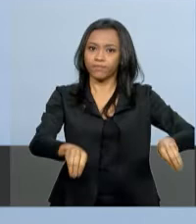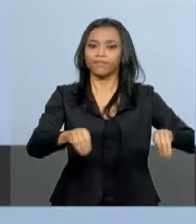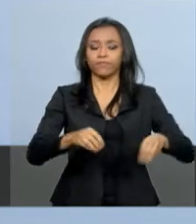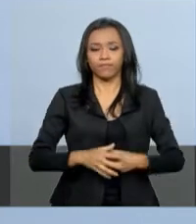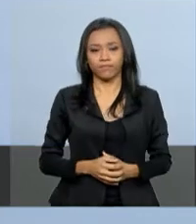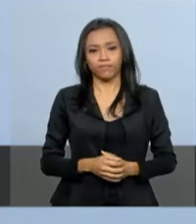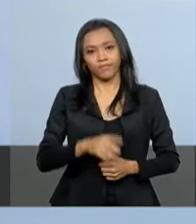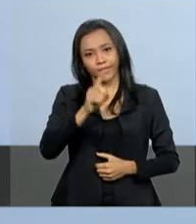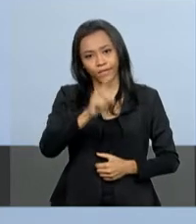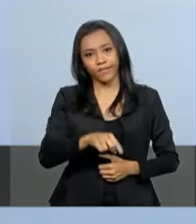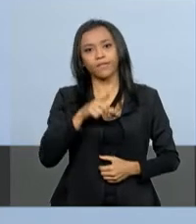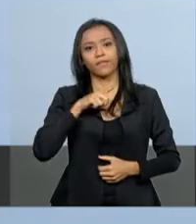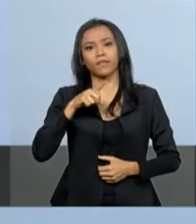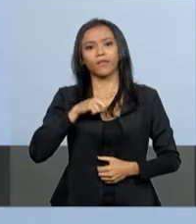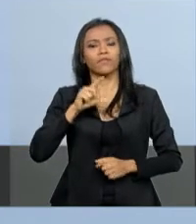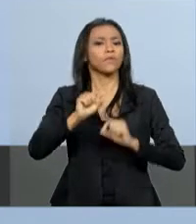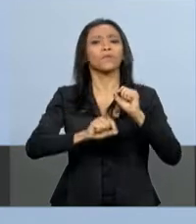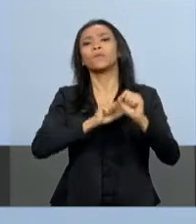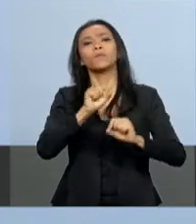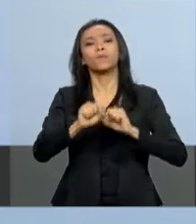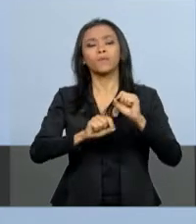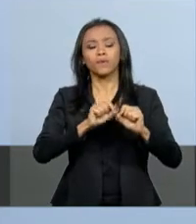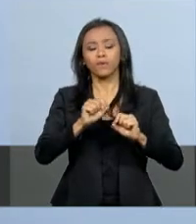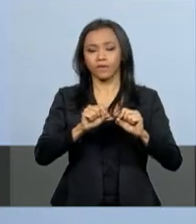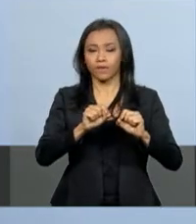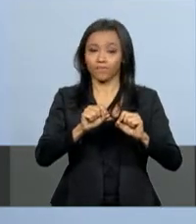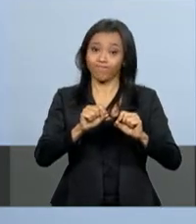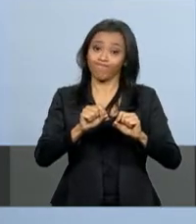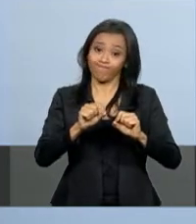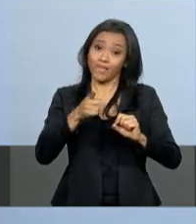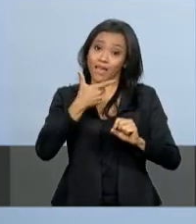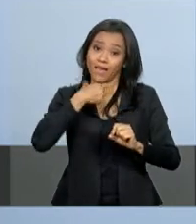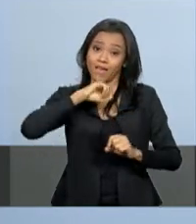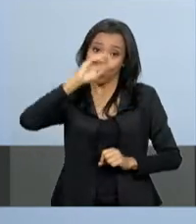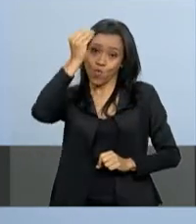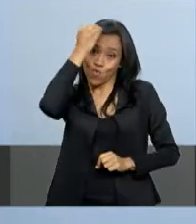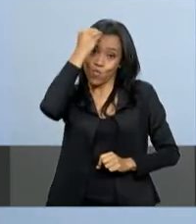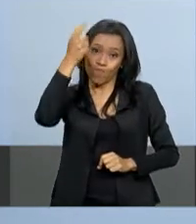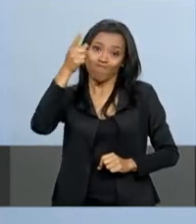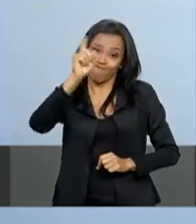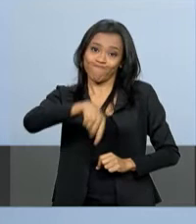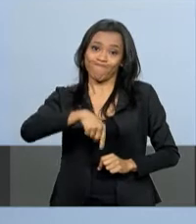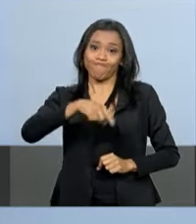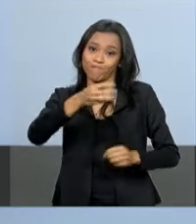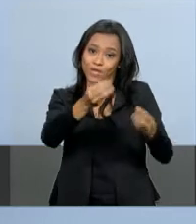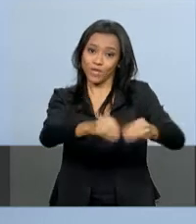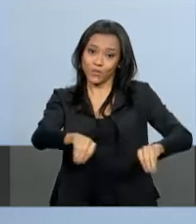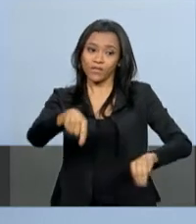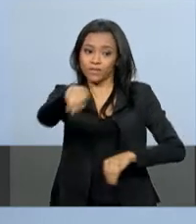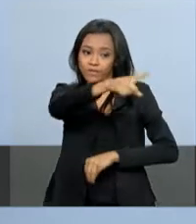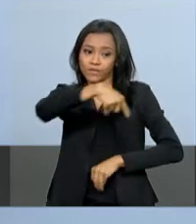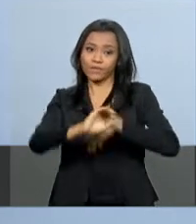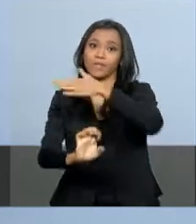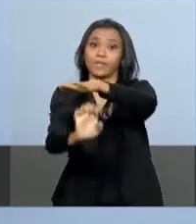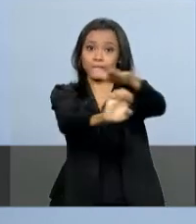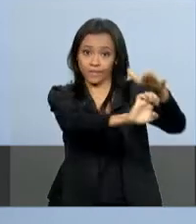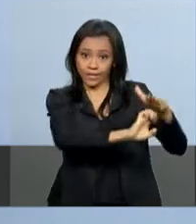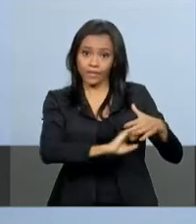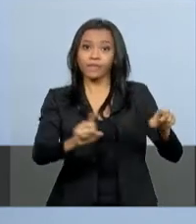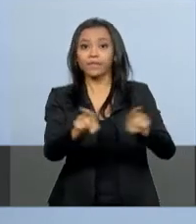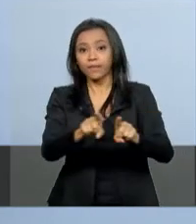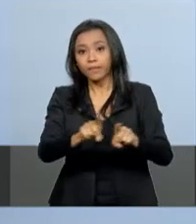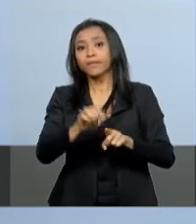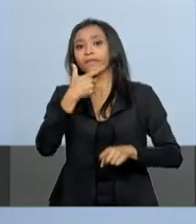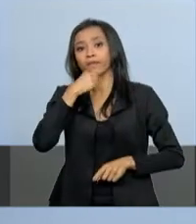verdade caiu nas costas das empresas de eletricidade e dos consumidores o que é mais